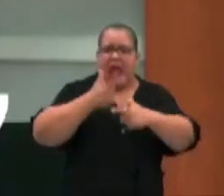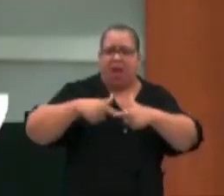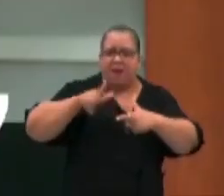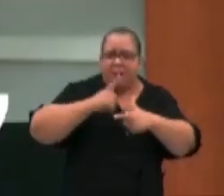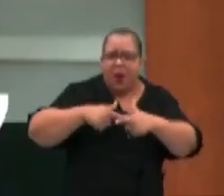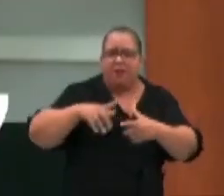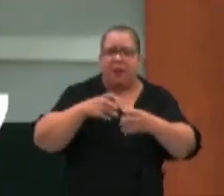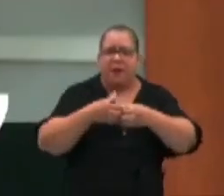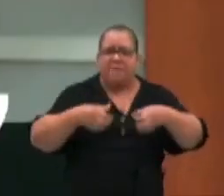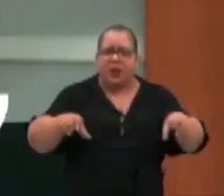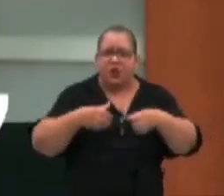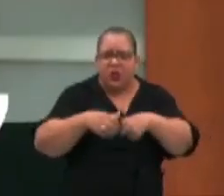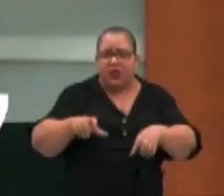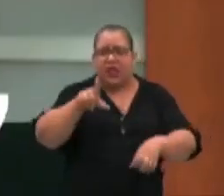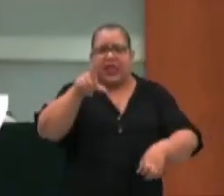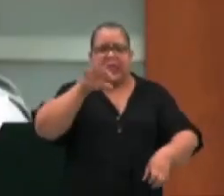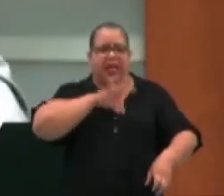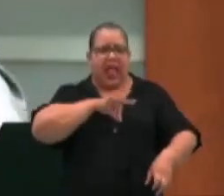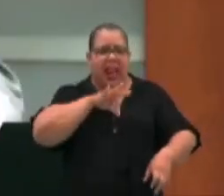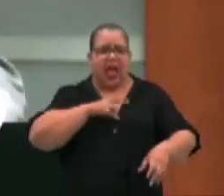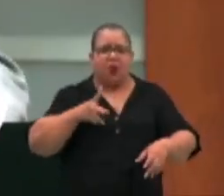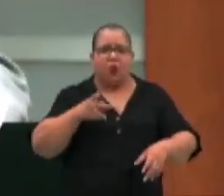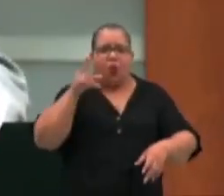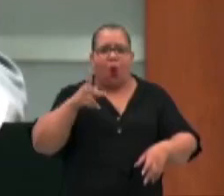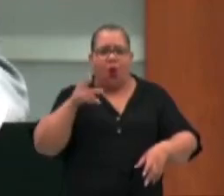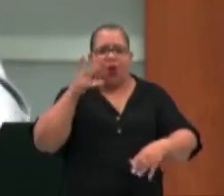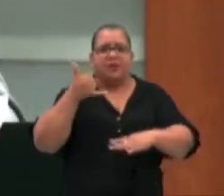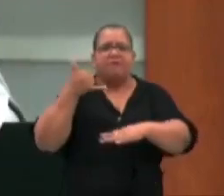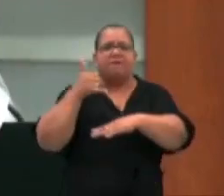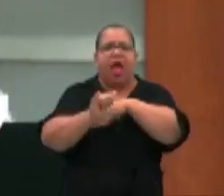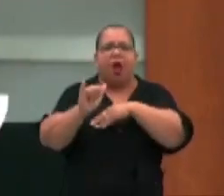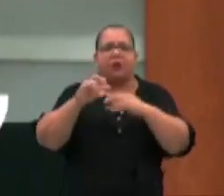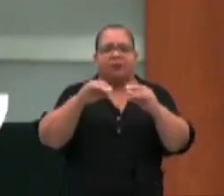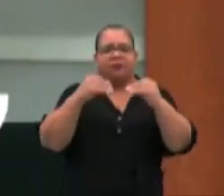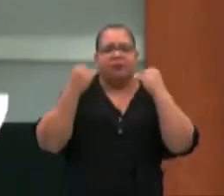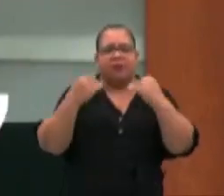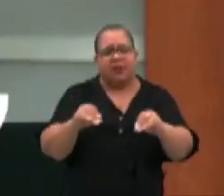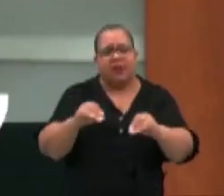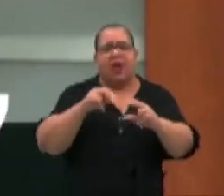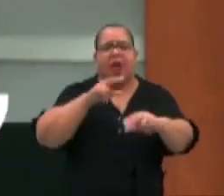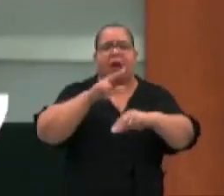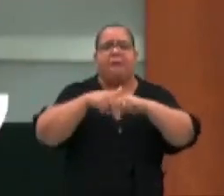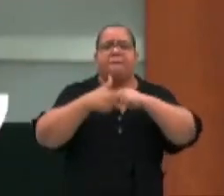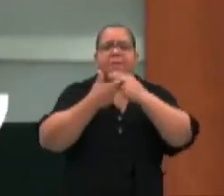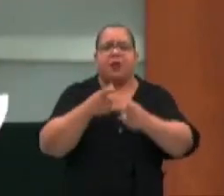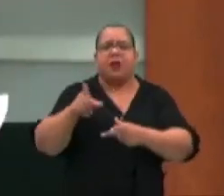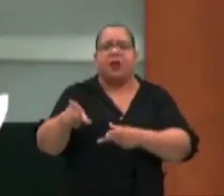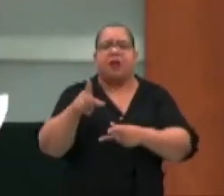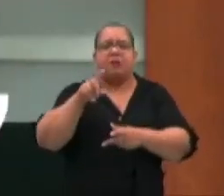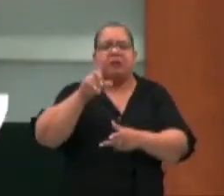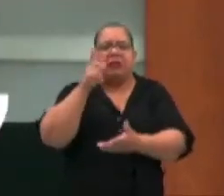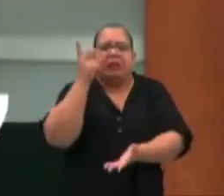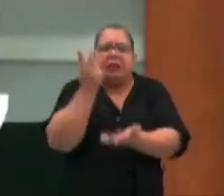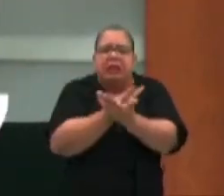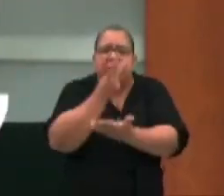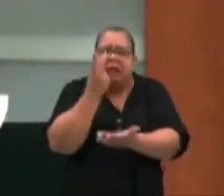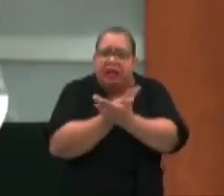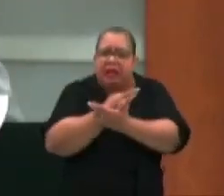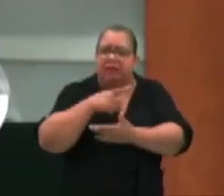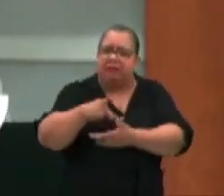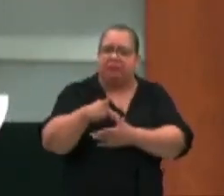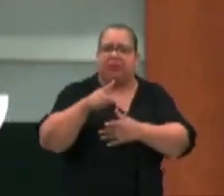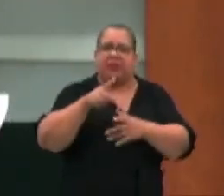prejuízo no final do mês ao receber a sua remuneração, com cortes indevidos